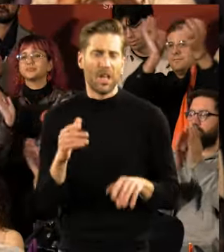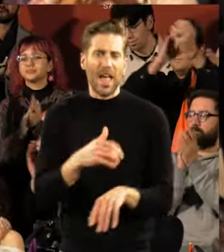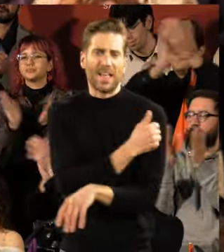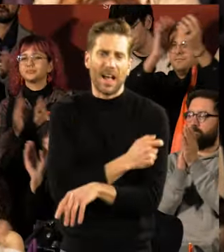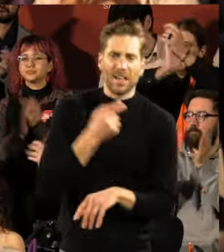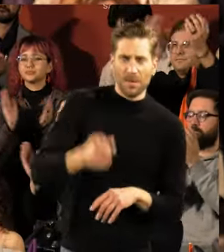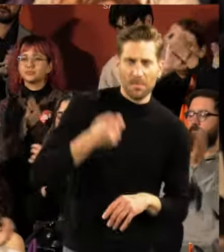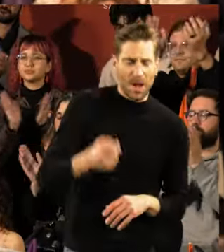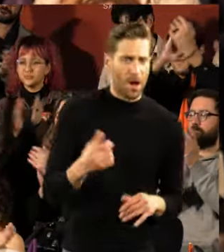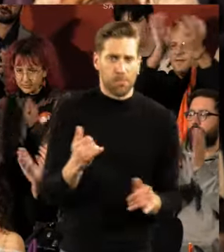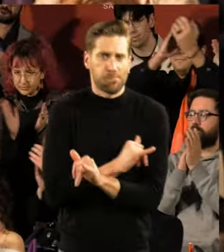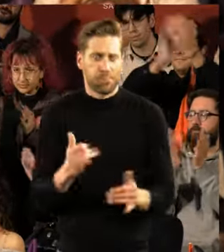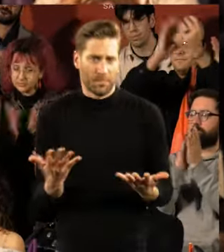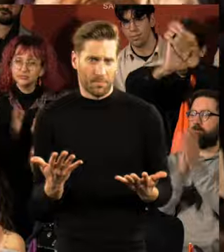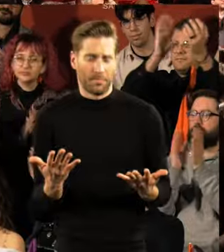no centro.